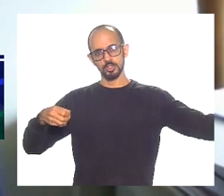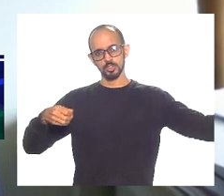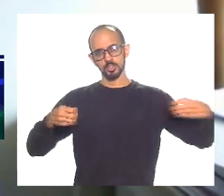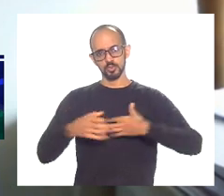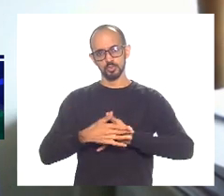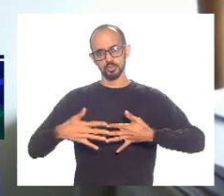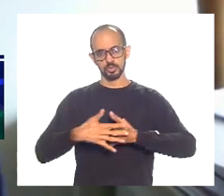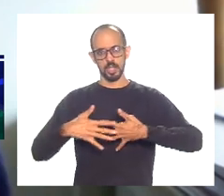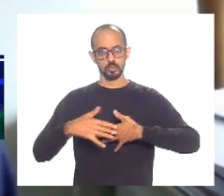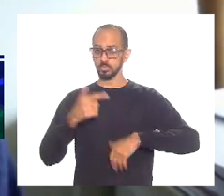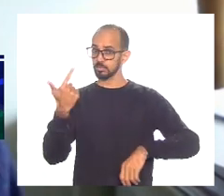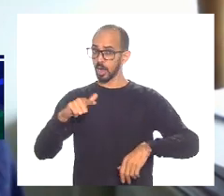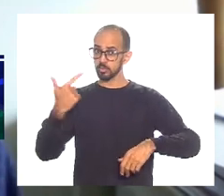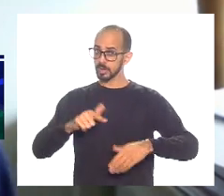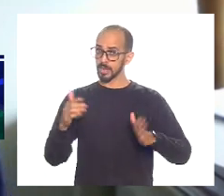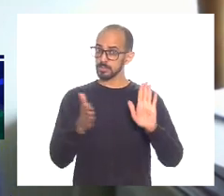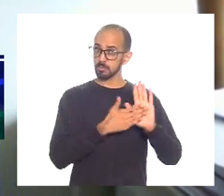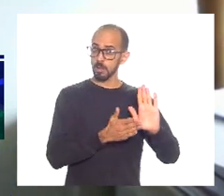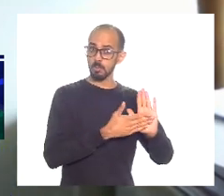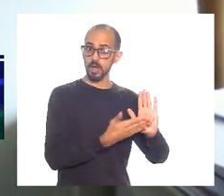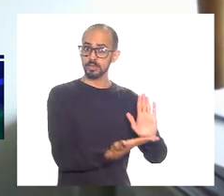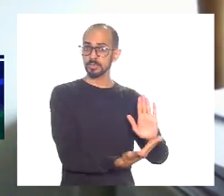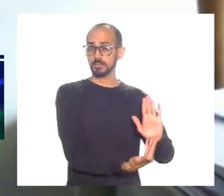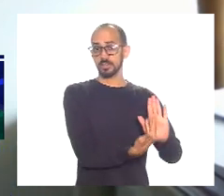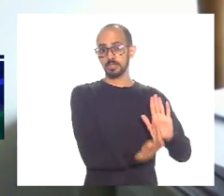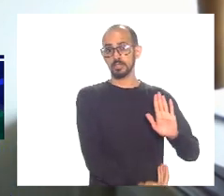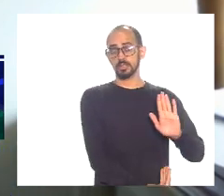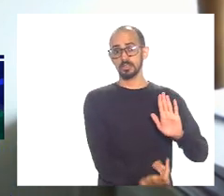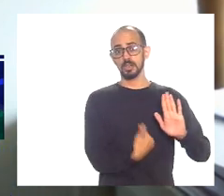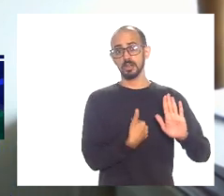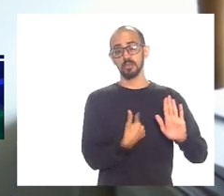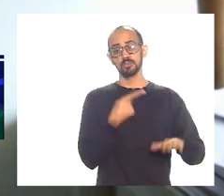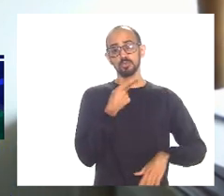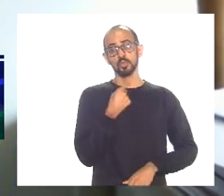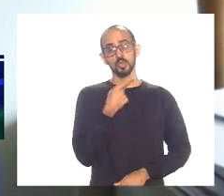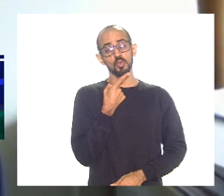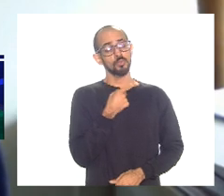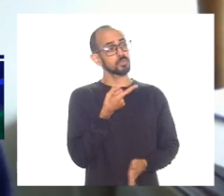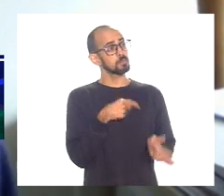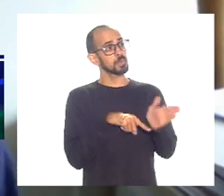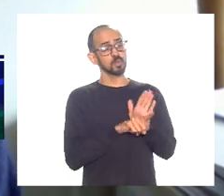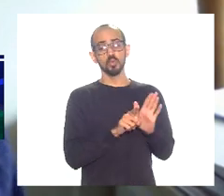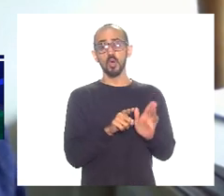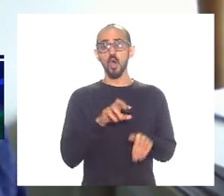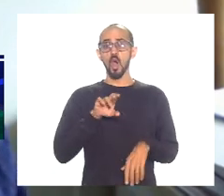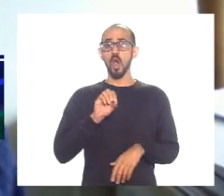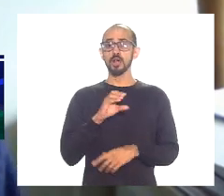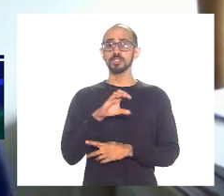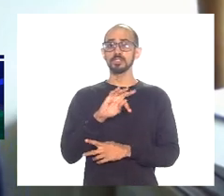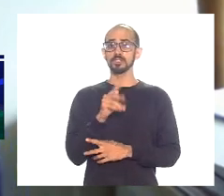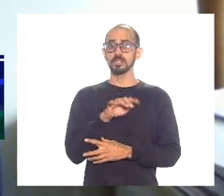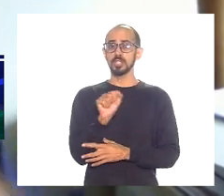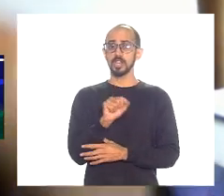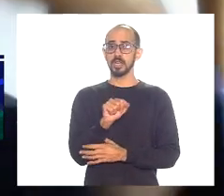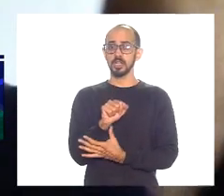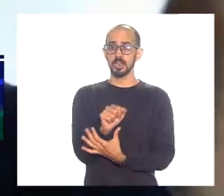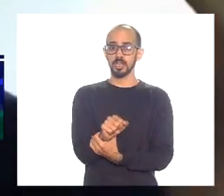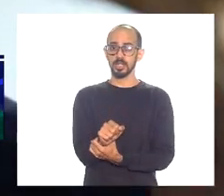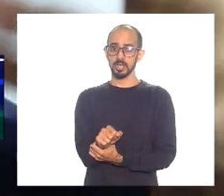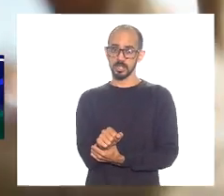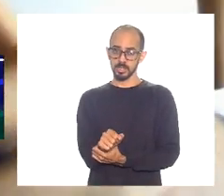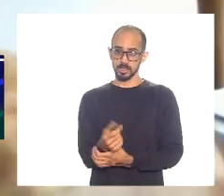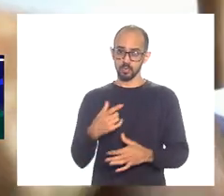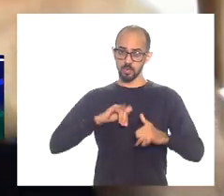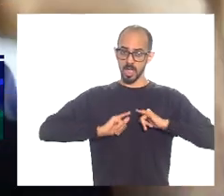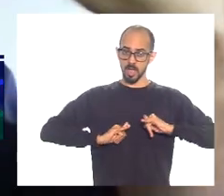proposta, não tem esse planejamento. Eu me pergunto, Rocinha, deputada Lucinha, que foi